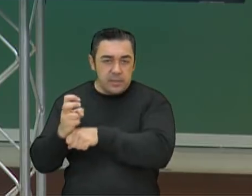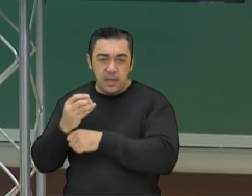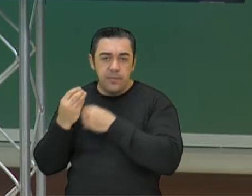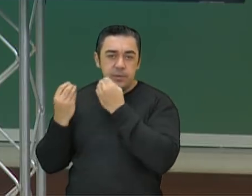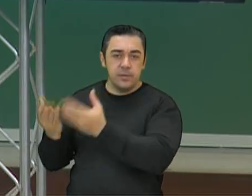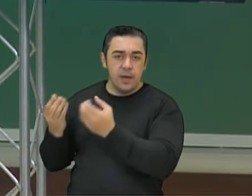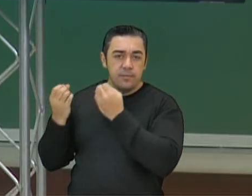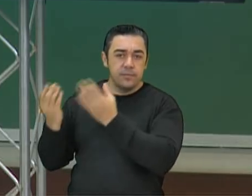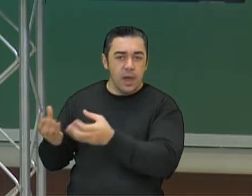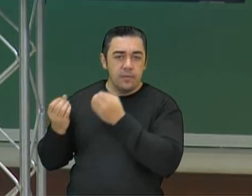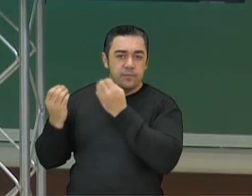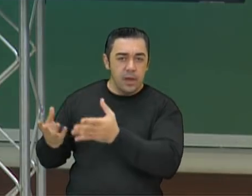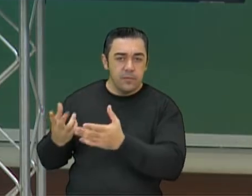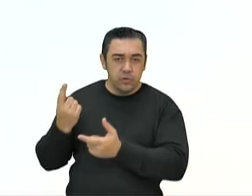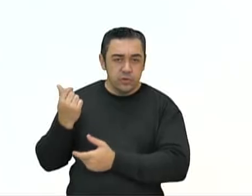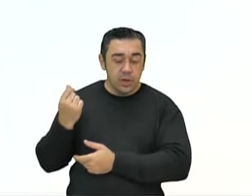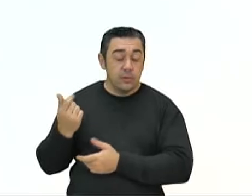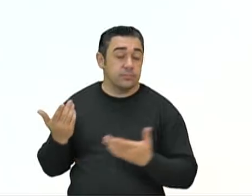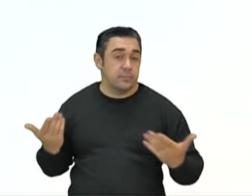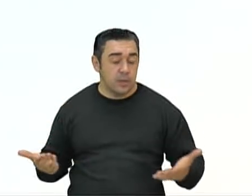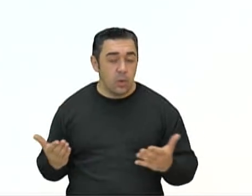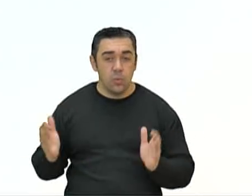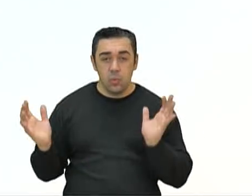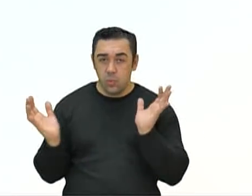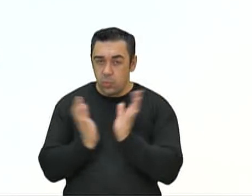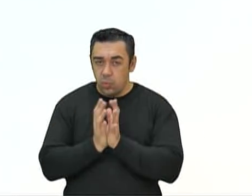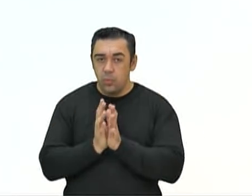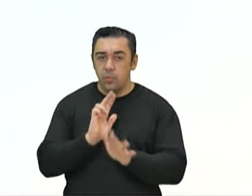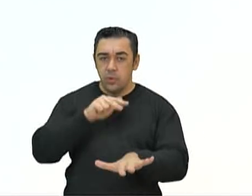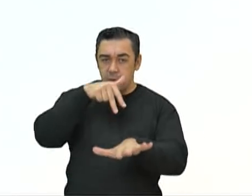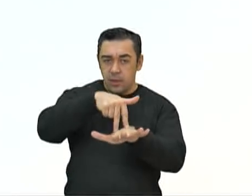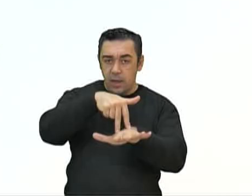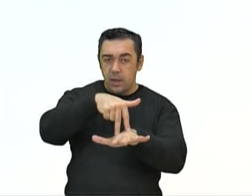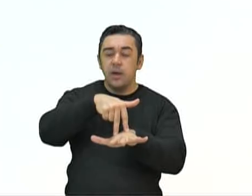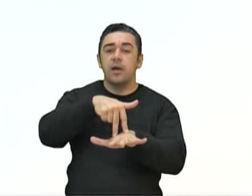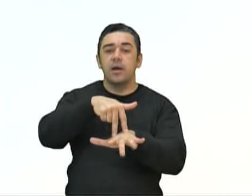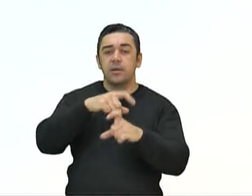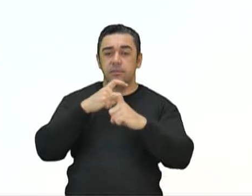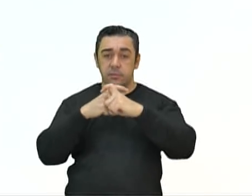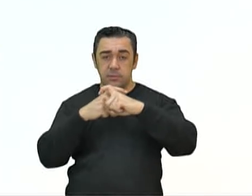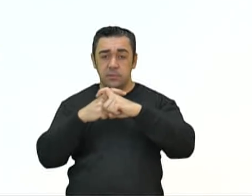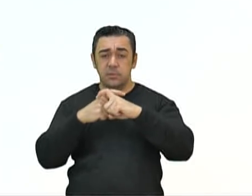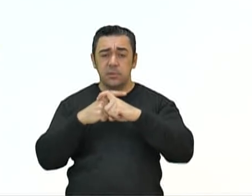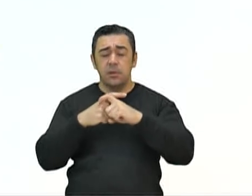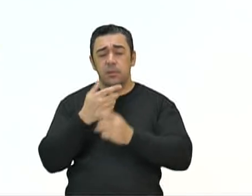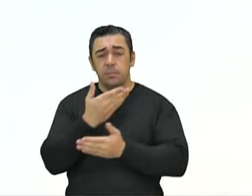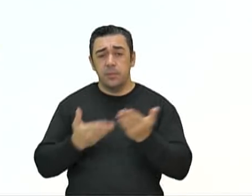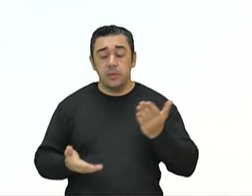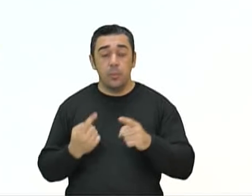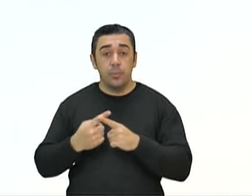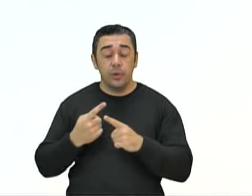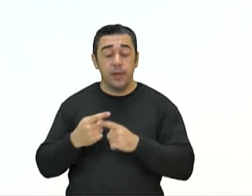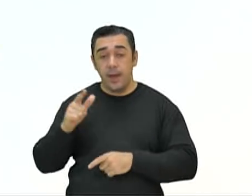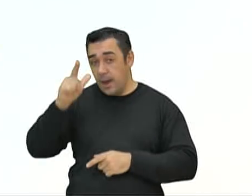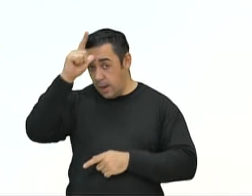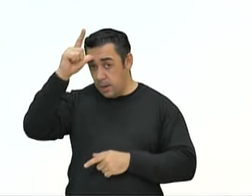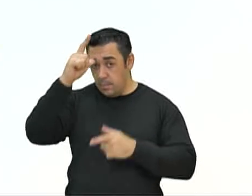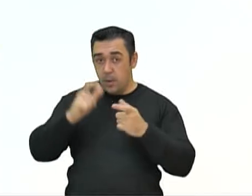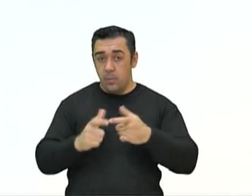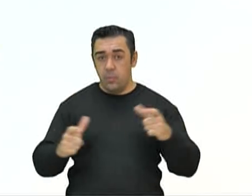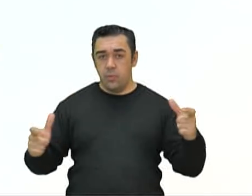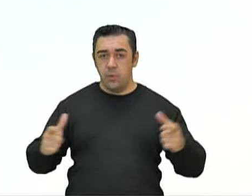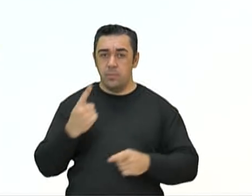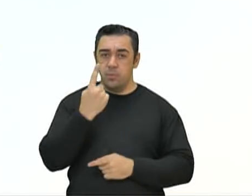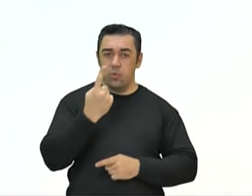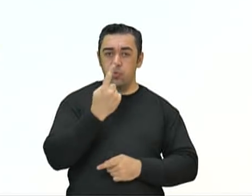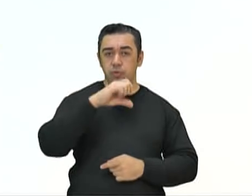depois da guerra. Os nazistas, então, perderam força, porque a Alemanha estava se recuperando. Depois de 1924,